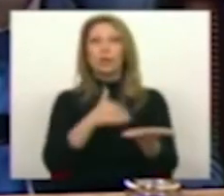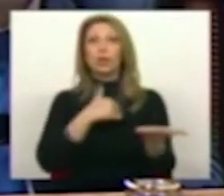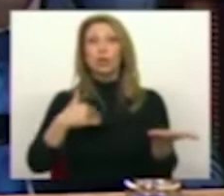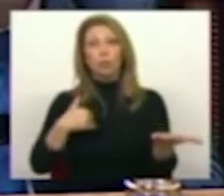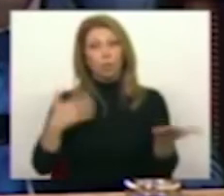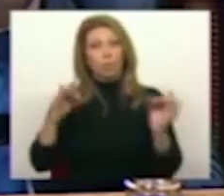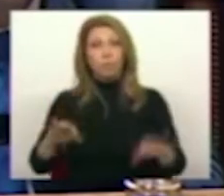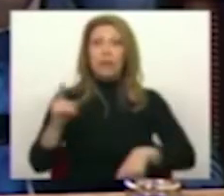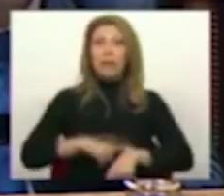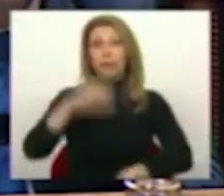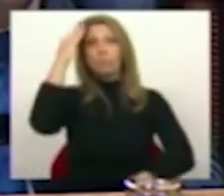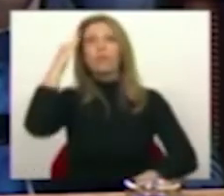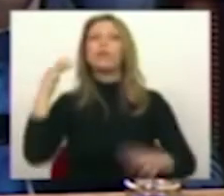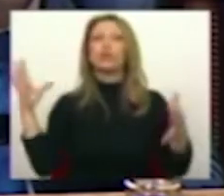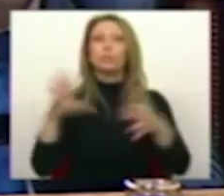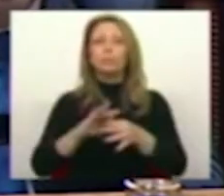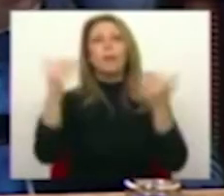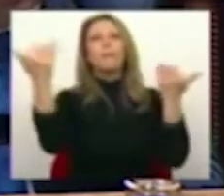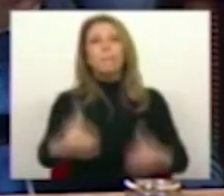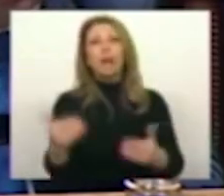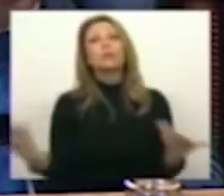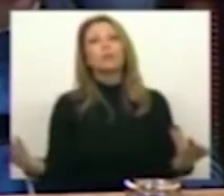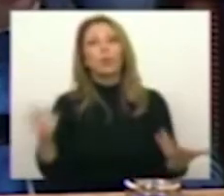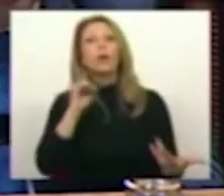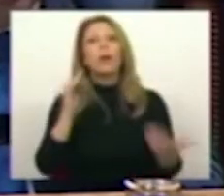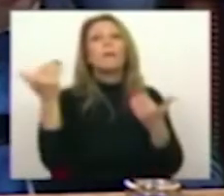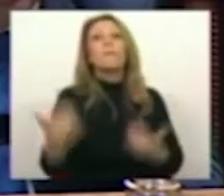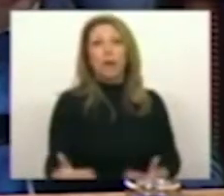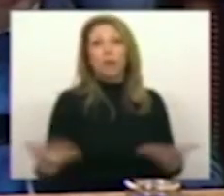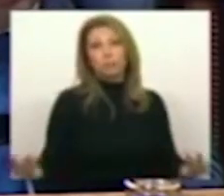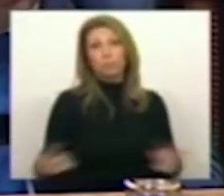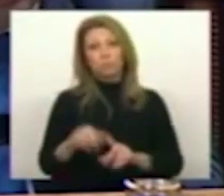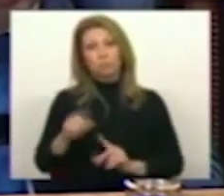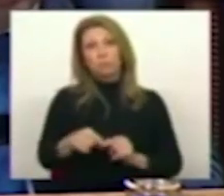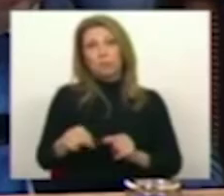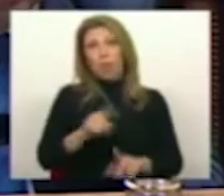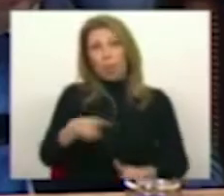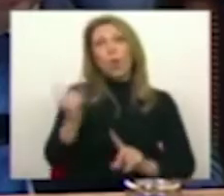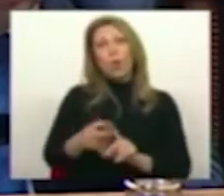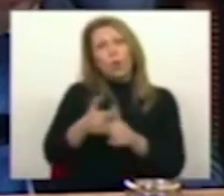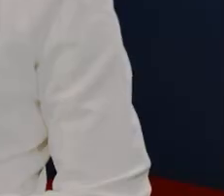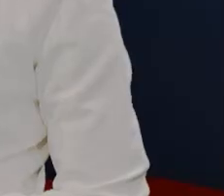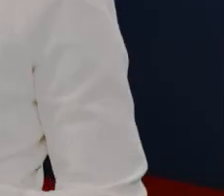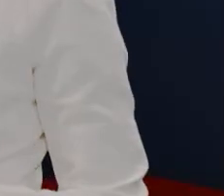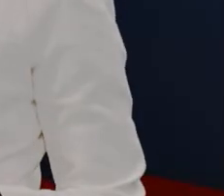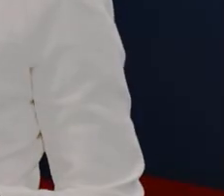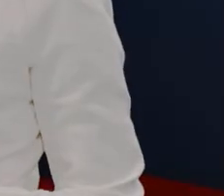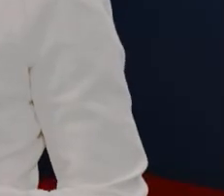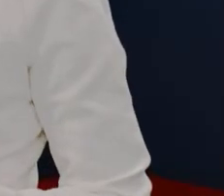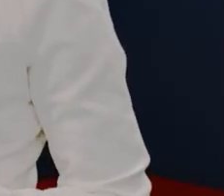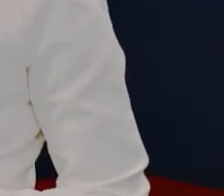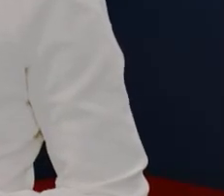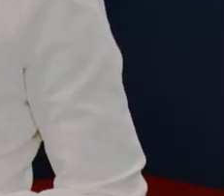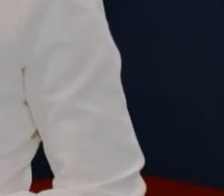calendário previsto e com os prazos limite em maio deste ano e que será cumprido naturalmente. Muito obrigado, Sr. Deputado. Segundo o